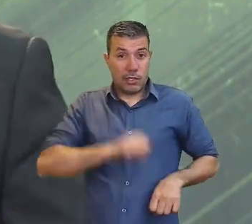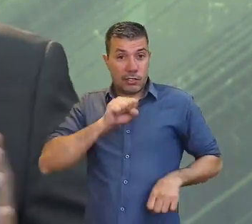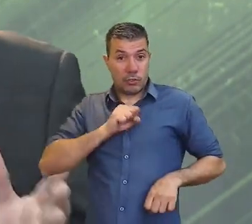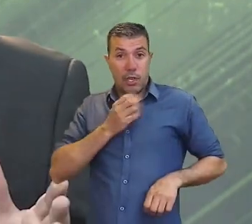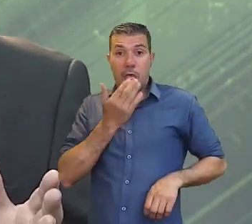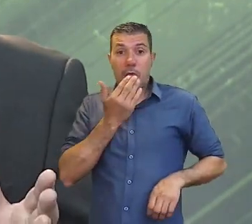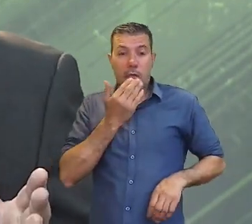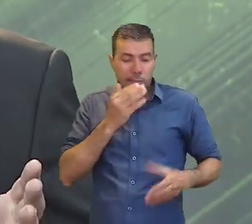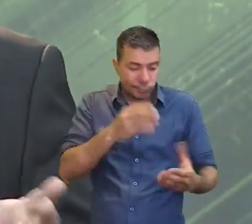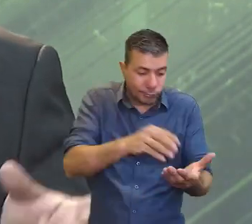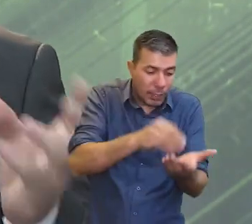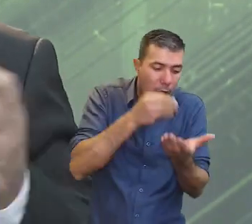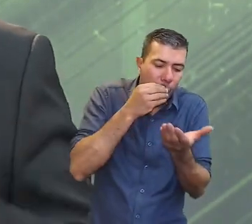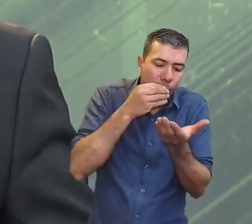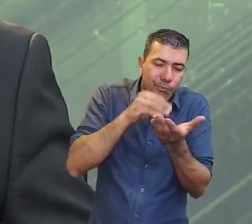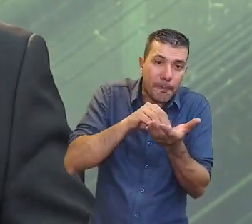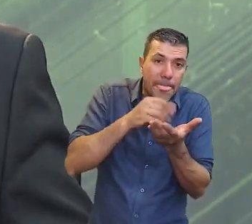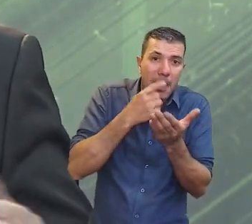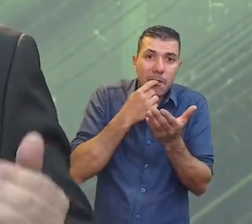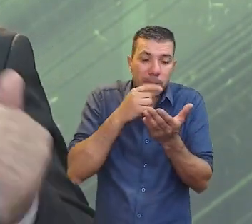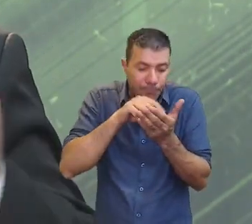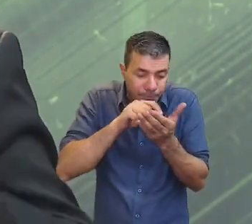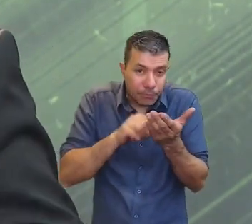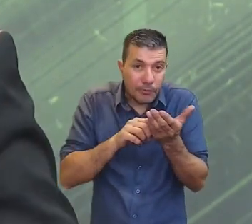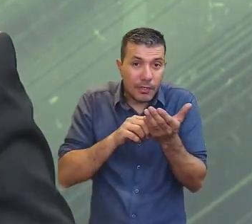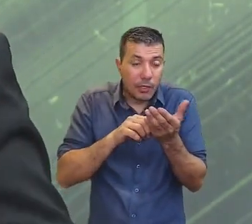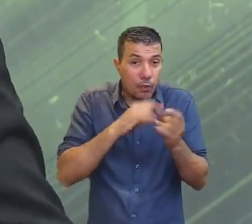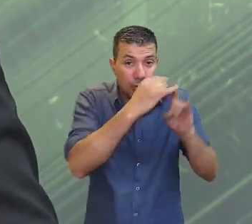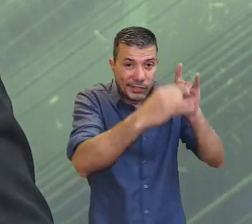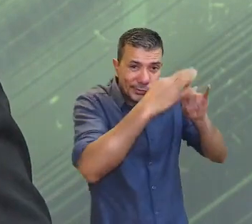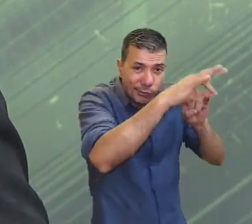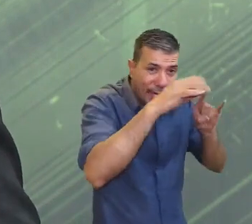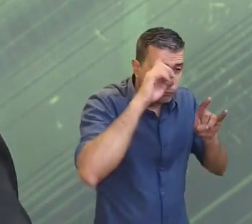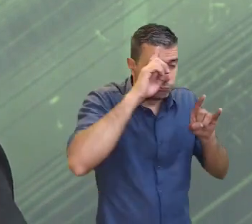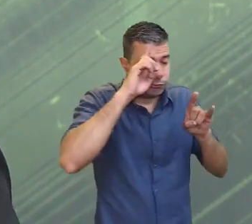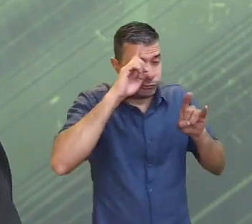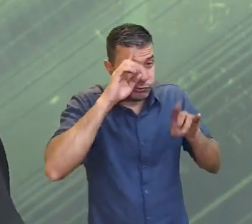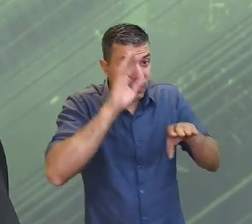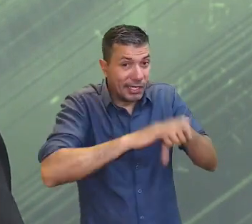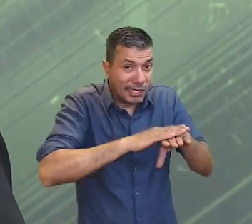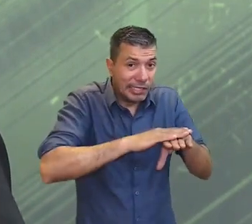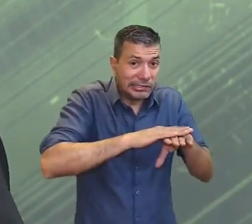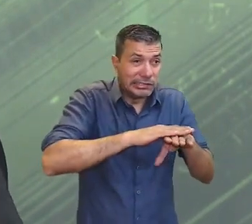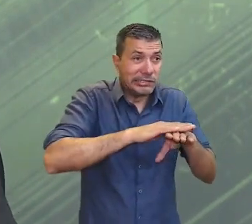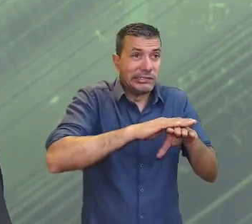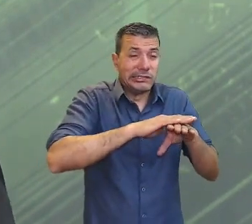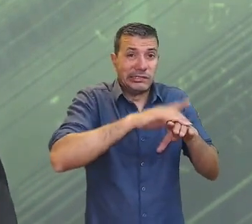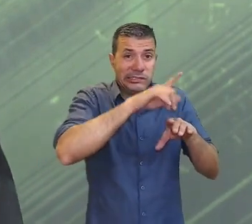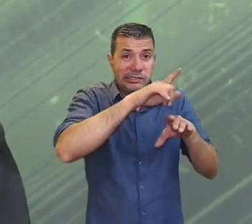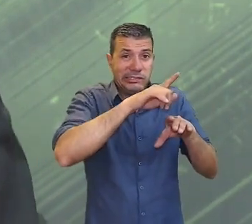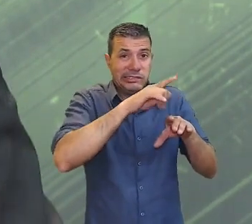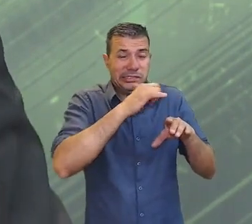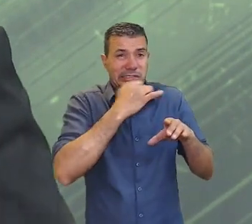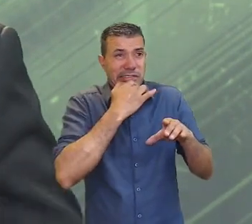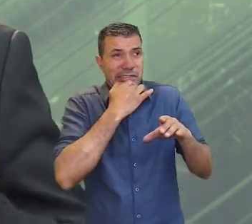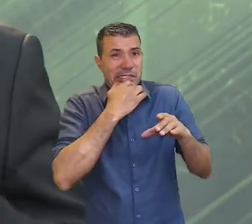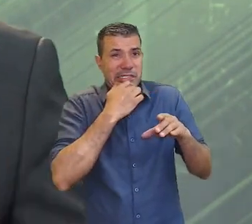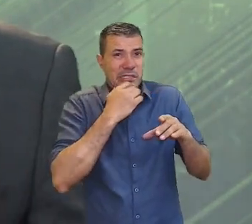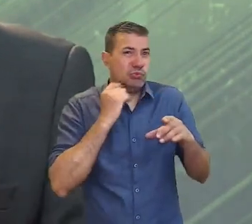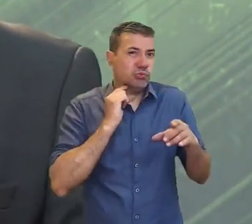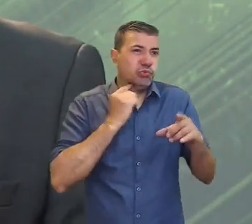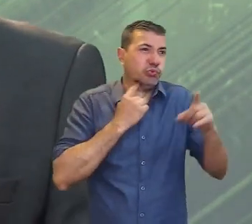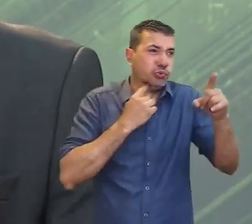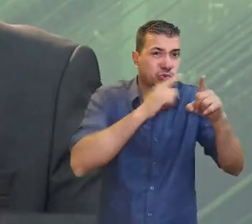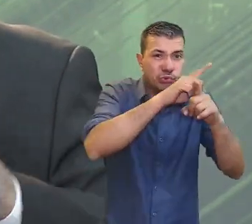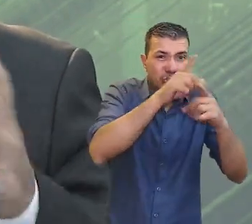santuário. Assim, queridos, o santuário recebia os pecados diários e dessa forma era contaminado. E é por isso que a Bíblia diz que ele